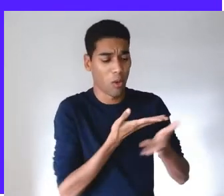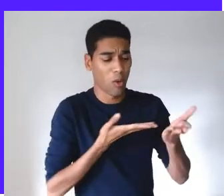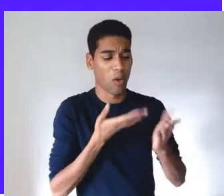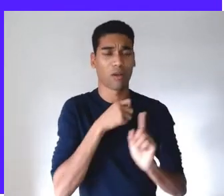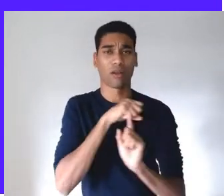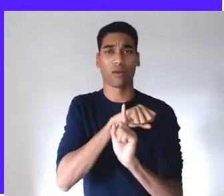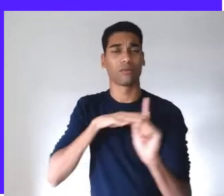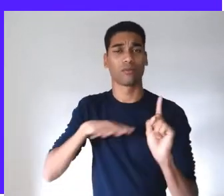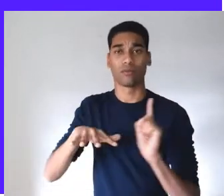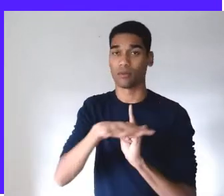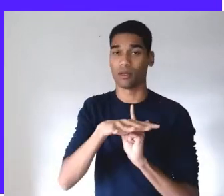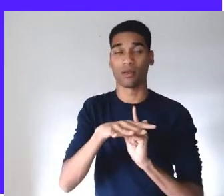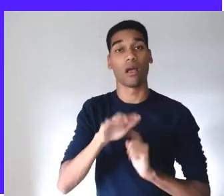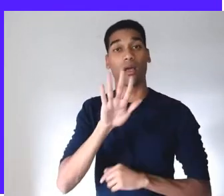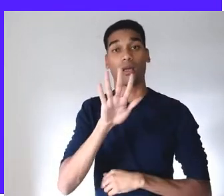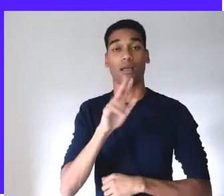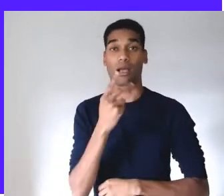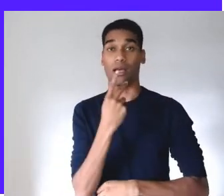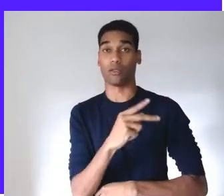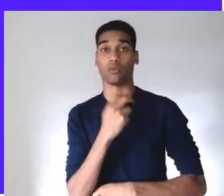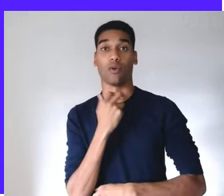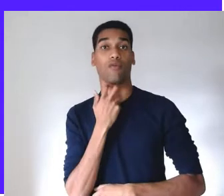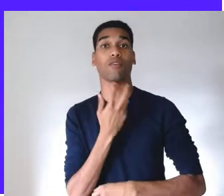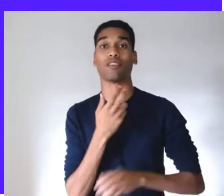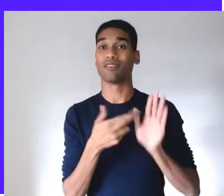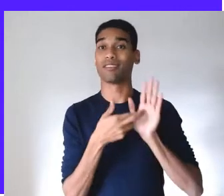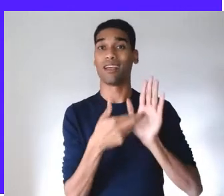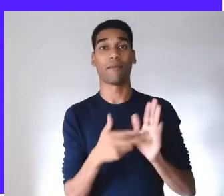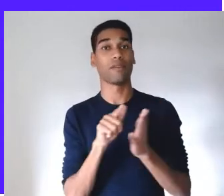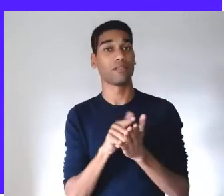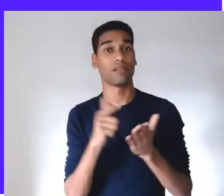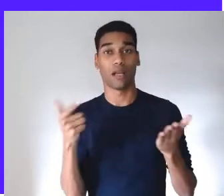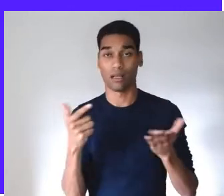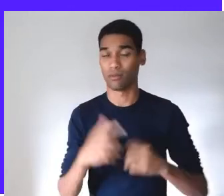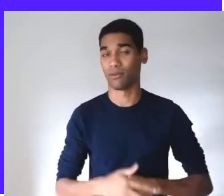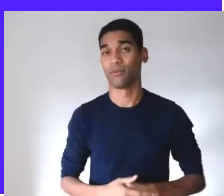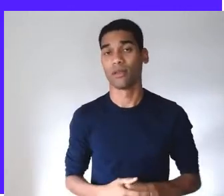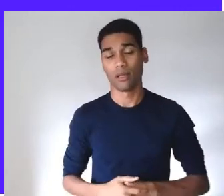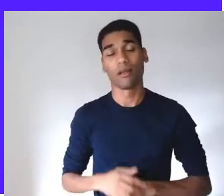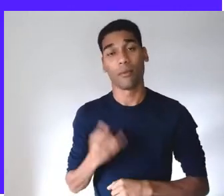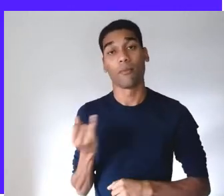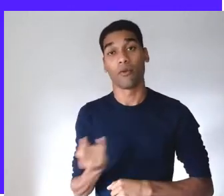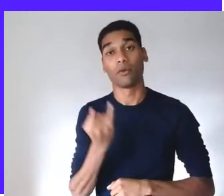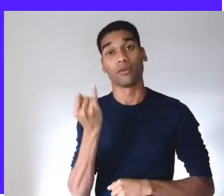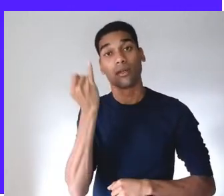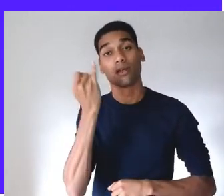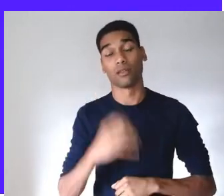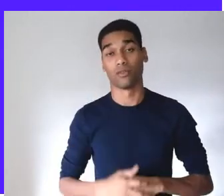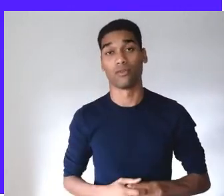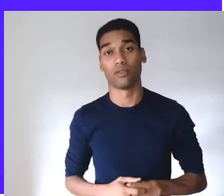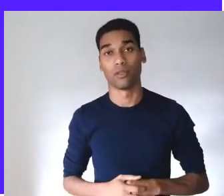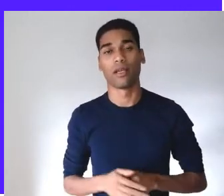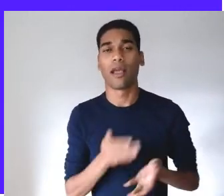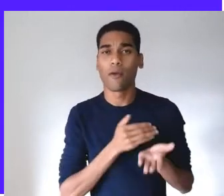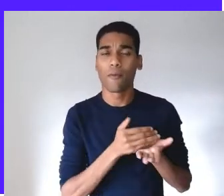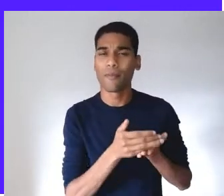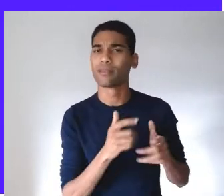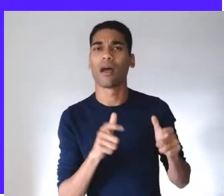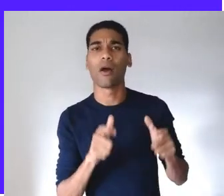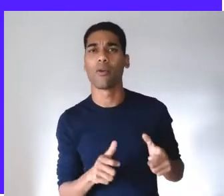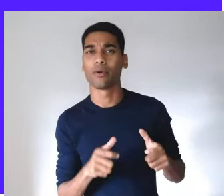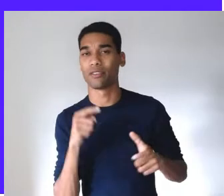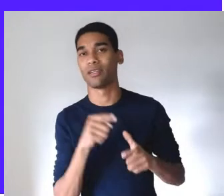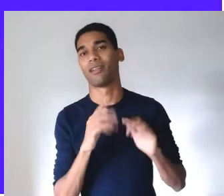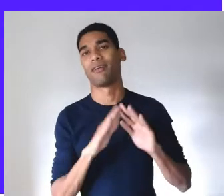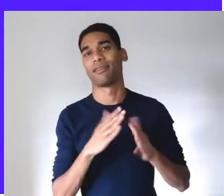na imprensa, que eu acho que é muito importante também, e isso tinha que começar na escola com esse estímulo à participação